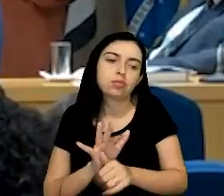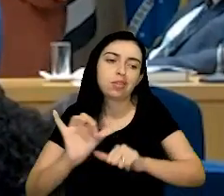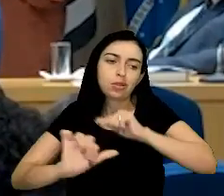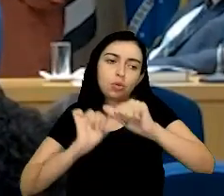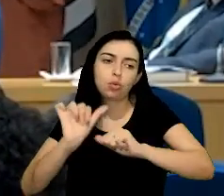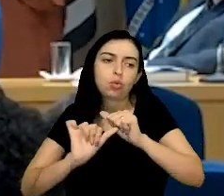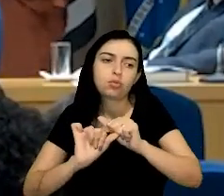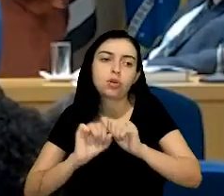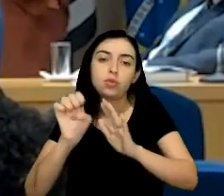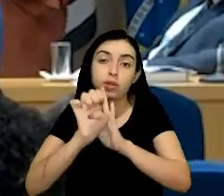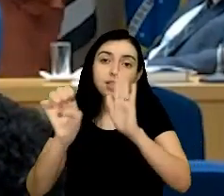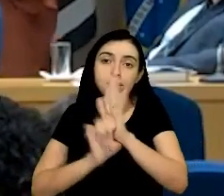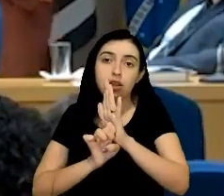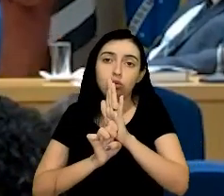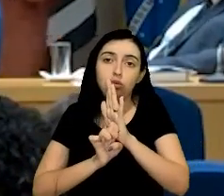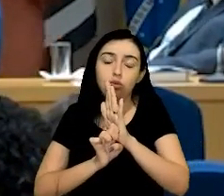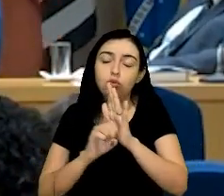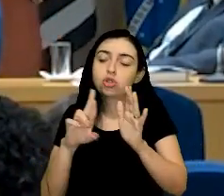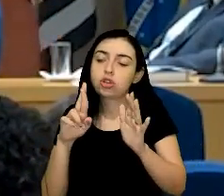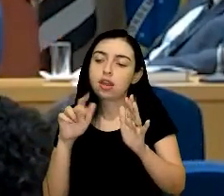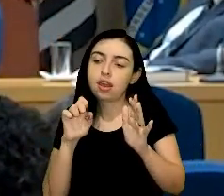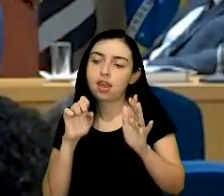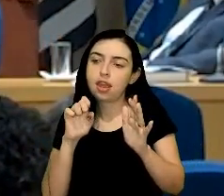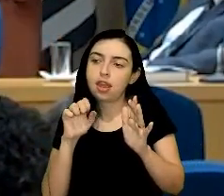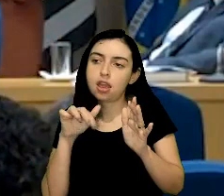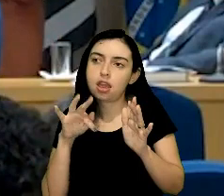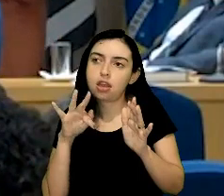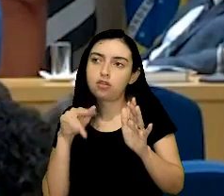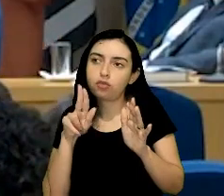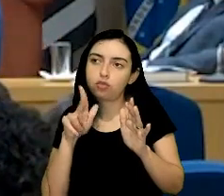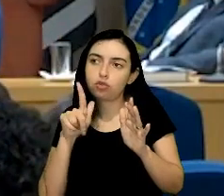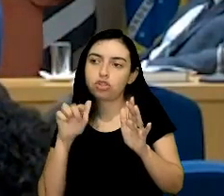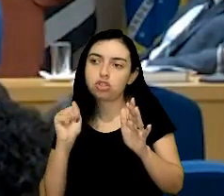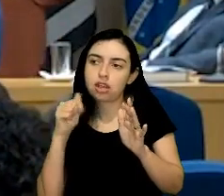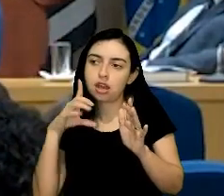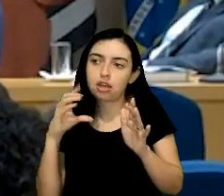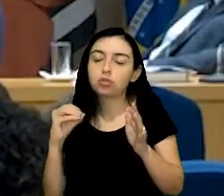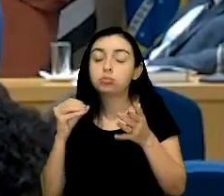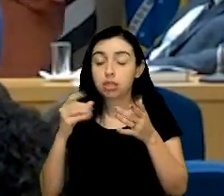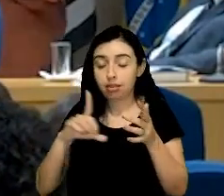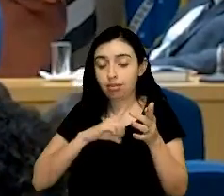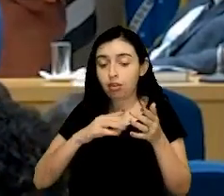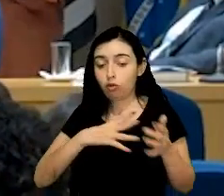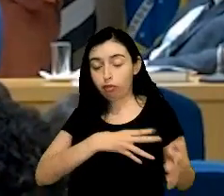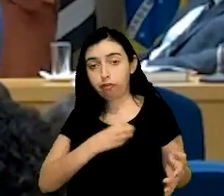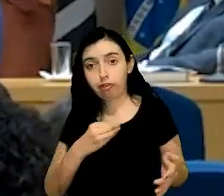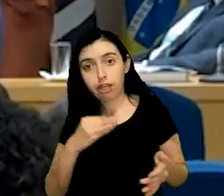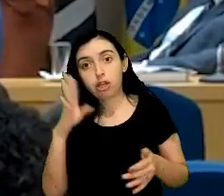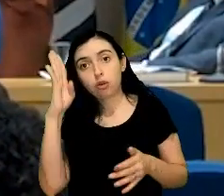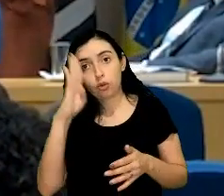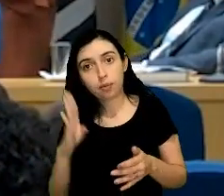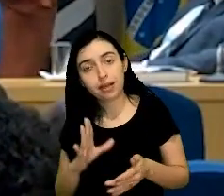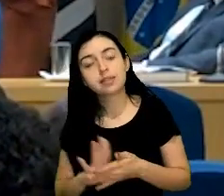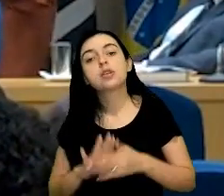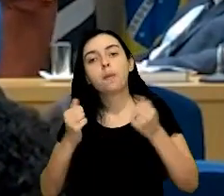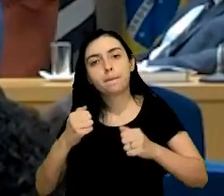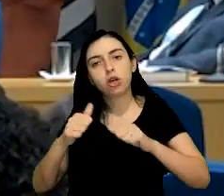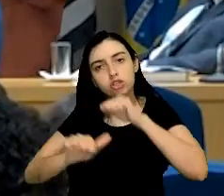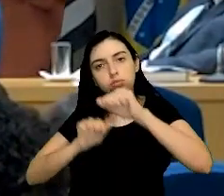dele de refugiado, né? Se ele teve um filho no Brasil, ele também pode trocar o estatuto de refugiado. Então,